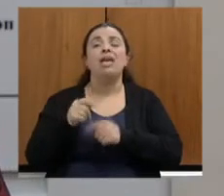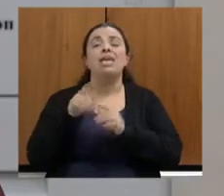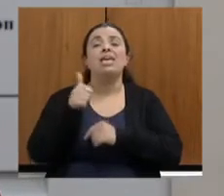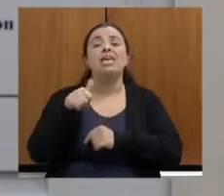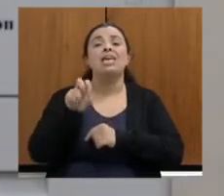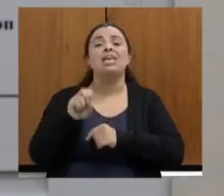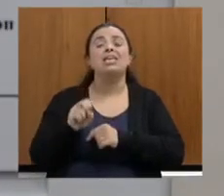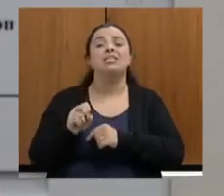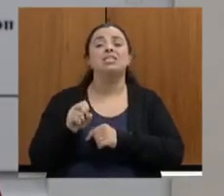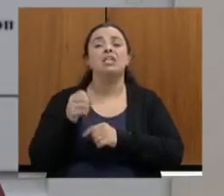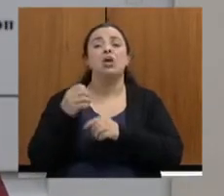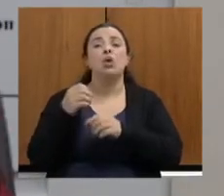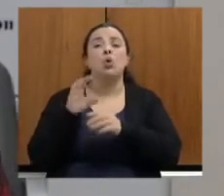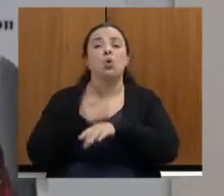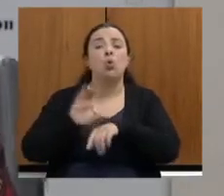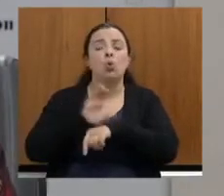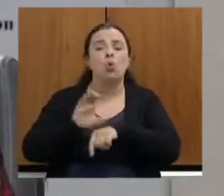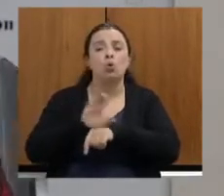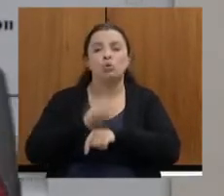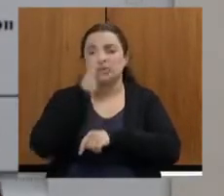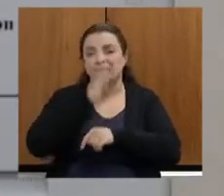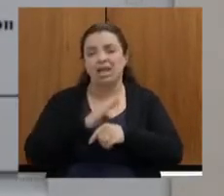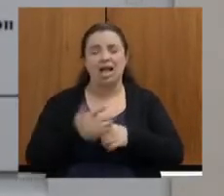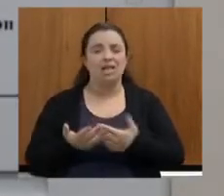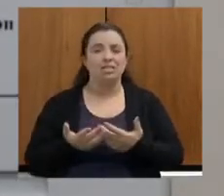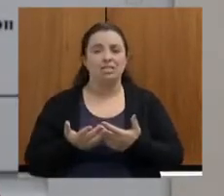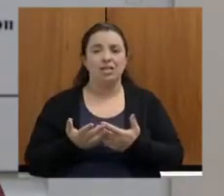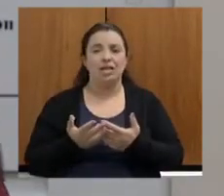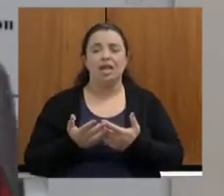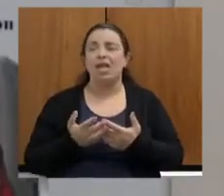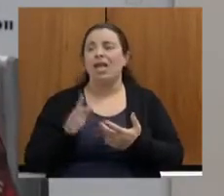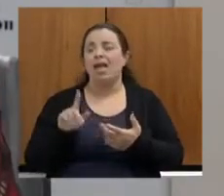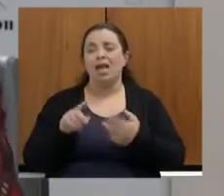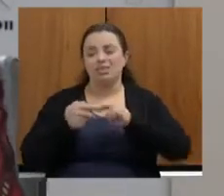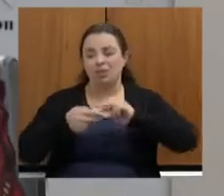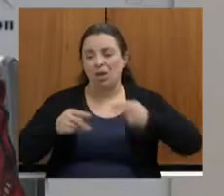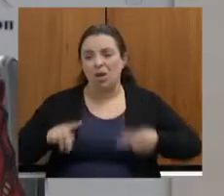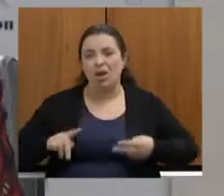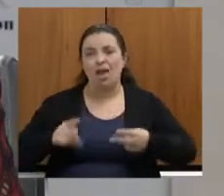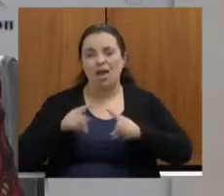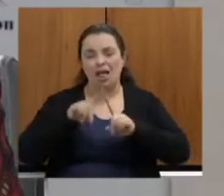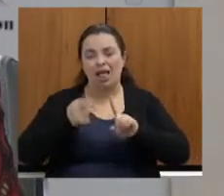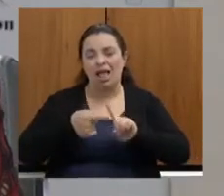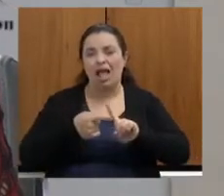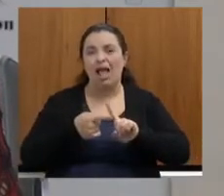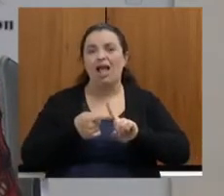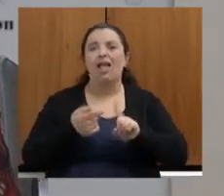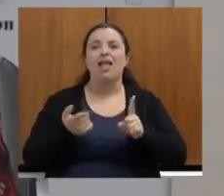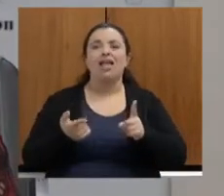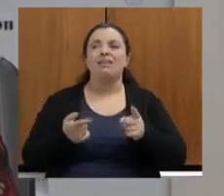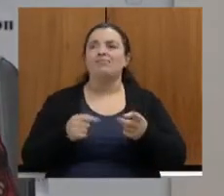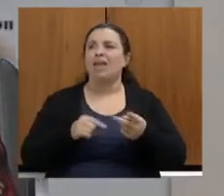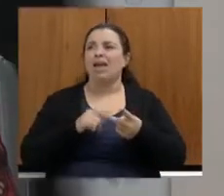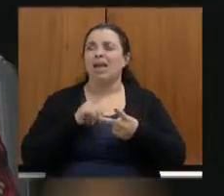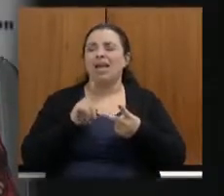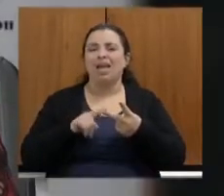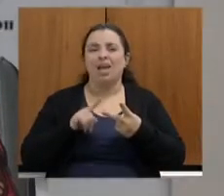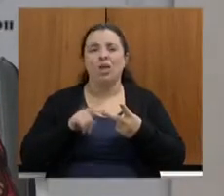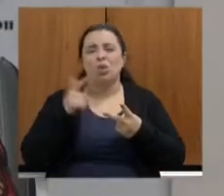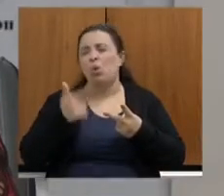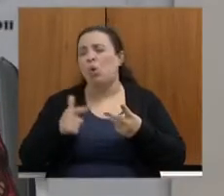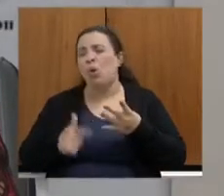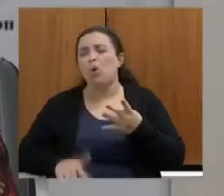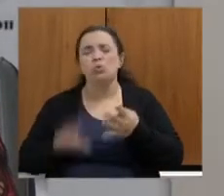inseminação artificial Vaqueiro tratorista tudo então eu conheço a minha realidade minha propriedade